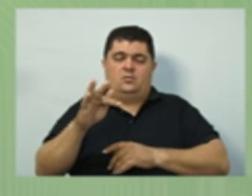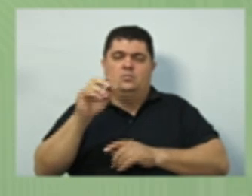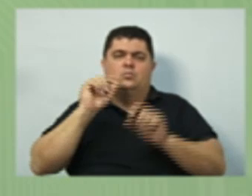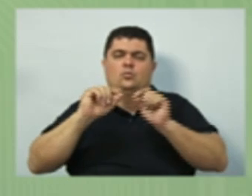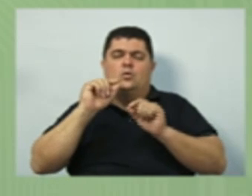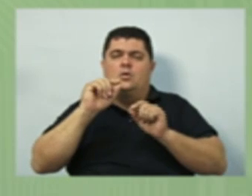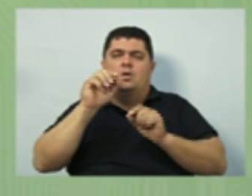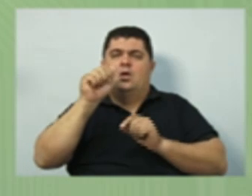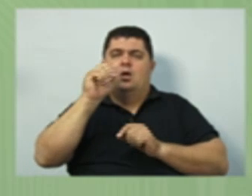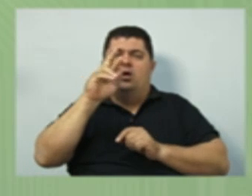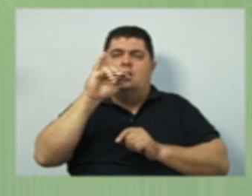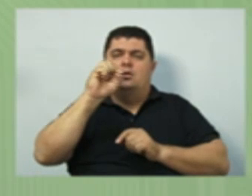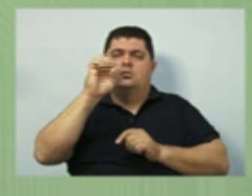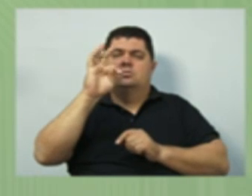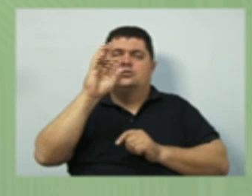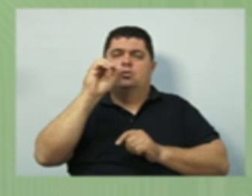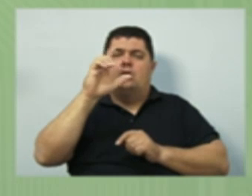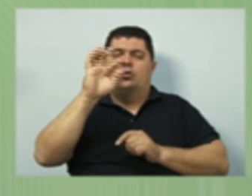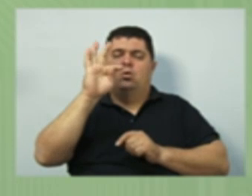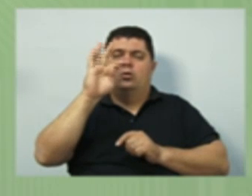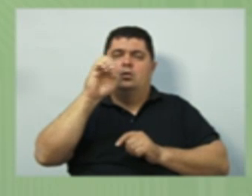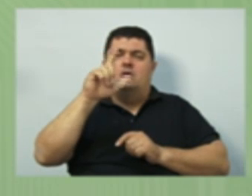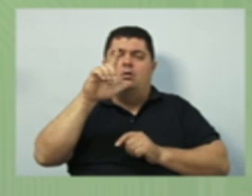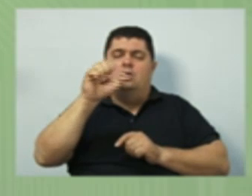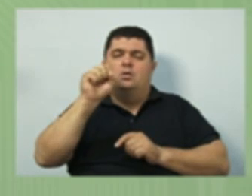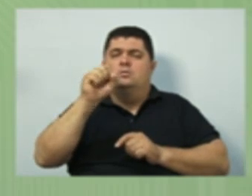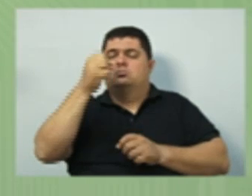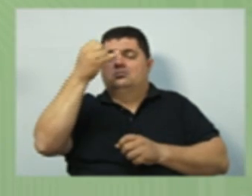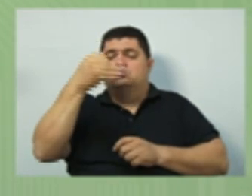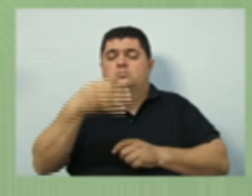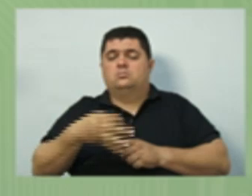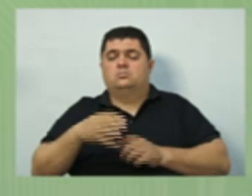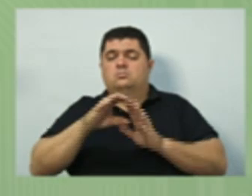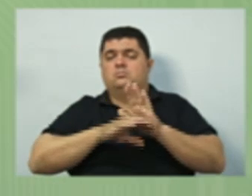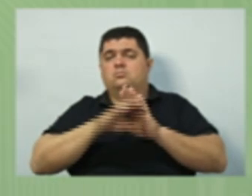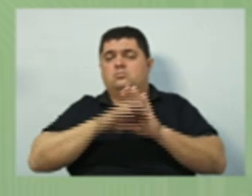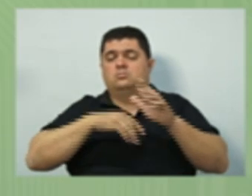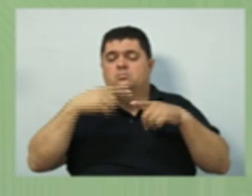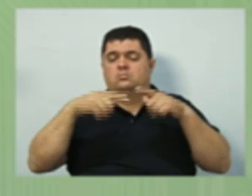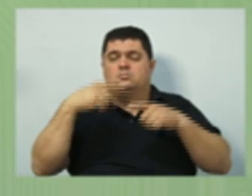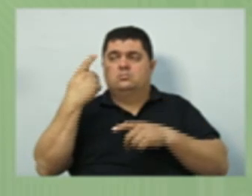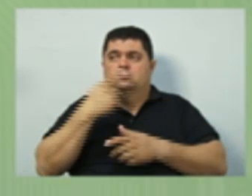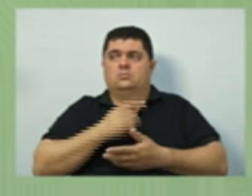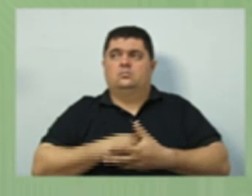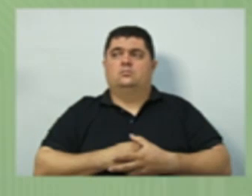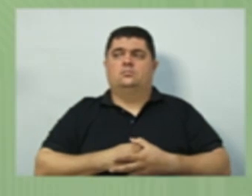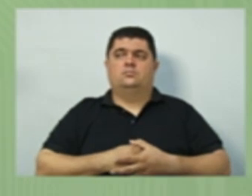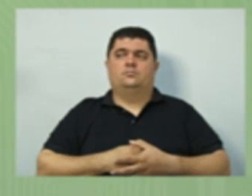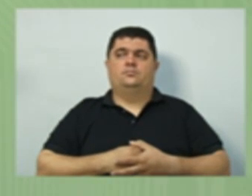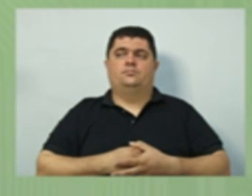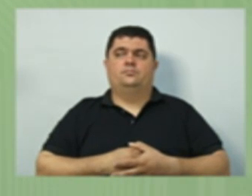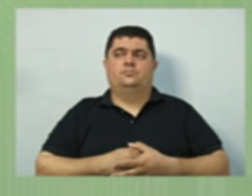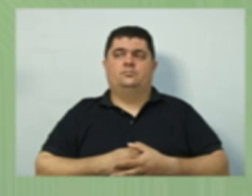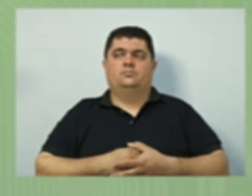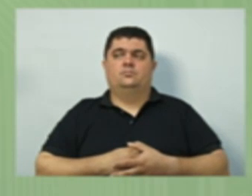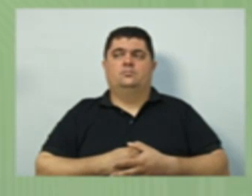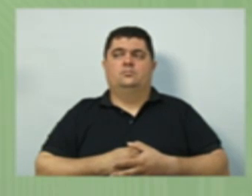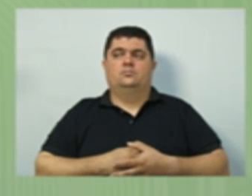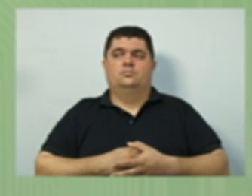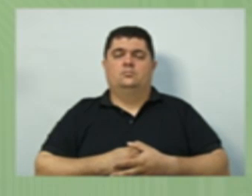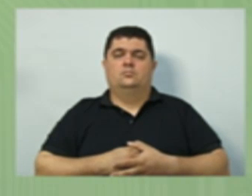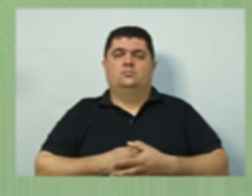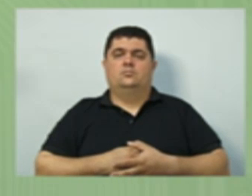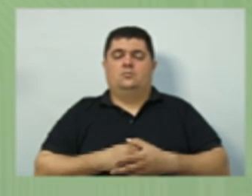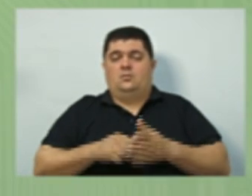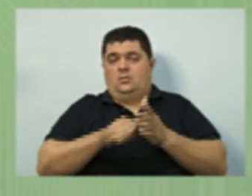Aristóteles, o que isto pode ajudar para entender o conceito de trabalho para Aristóteles. As